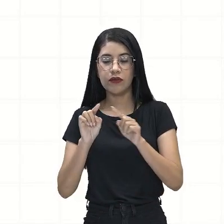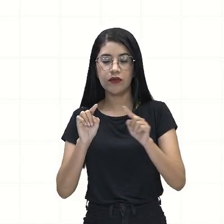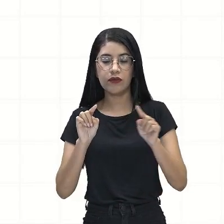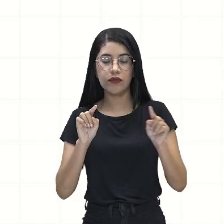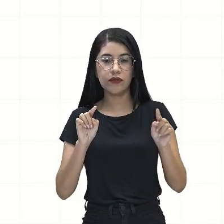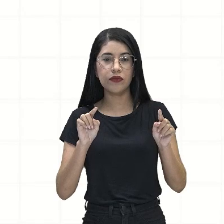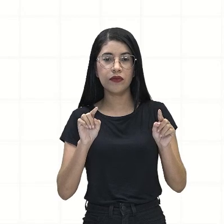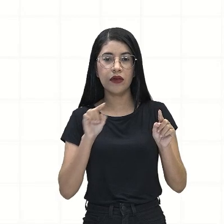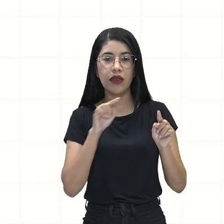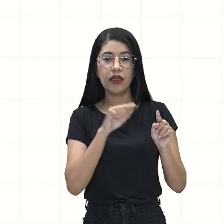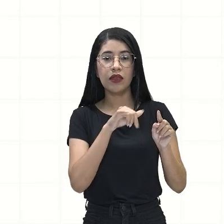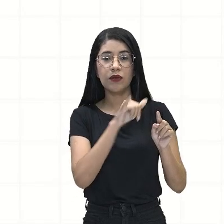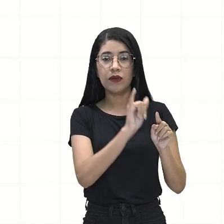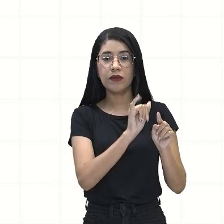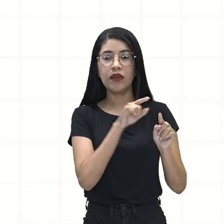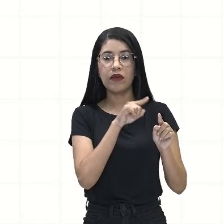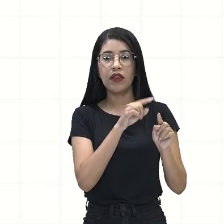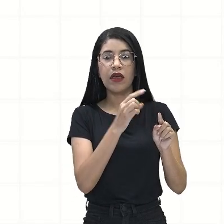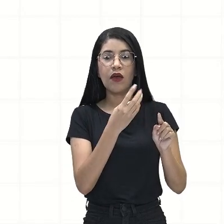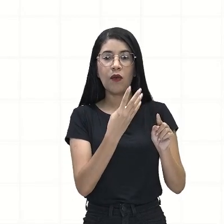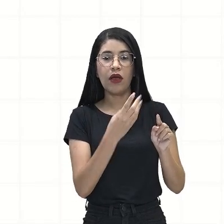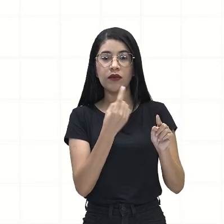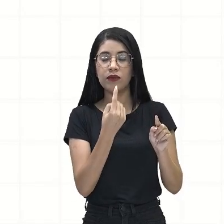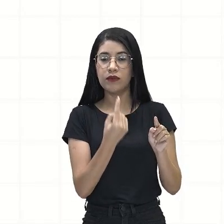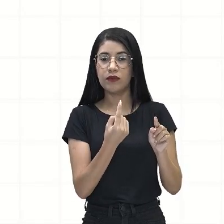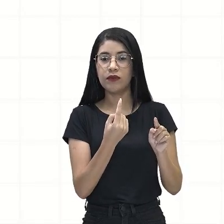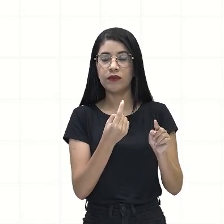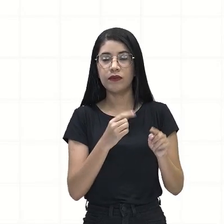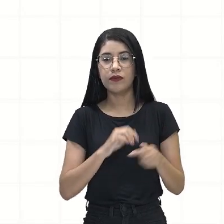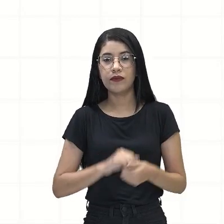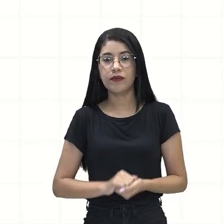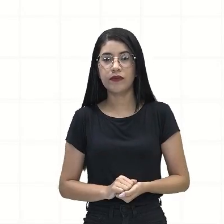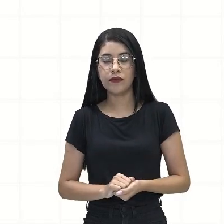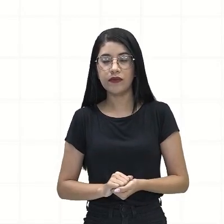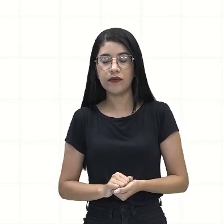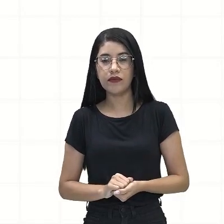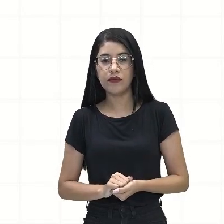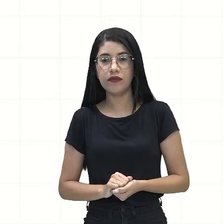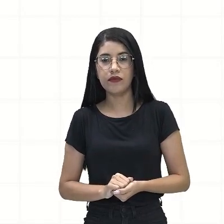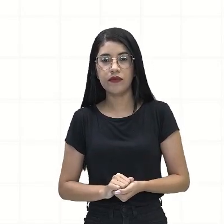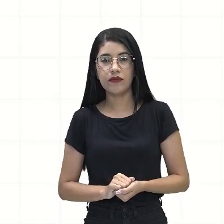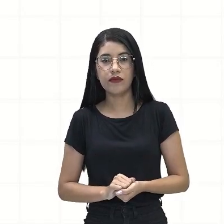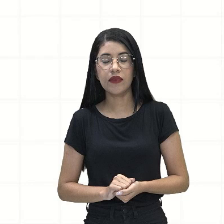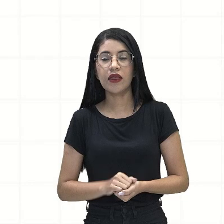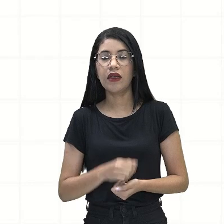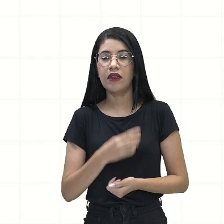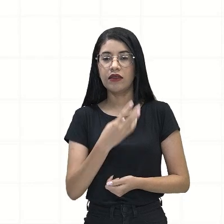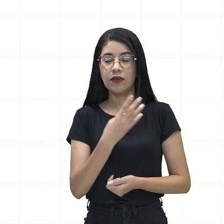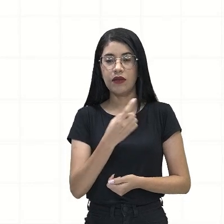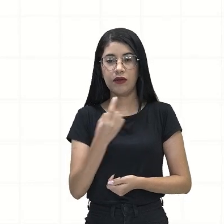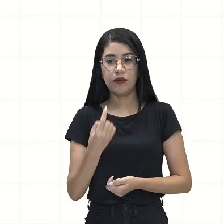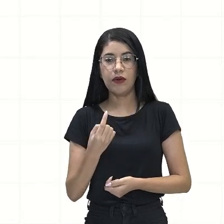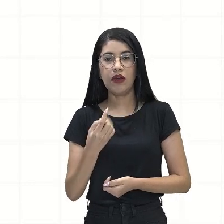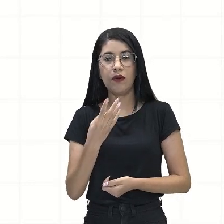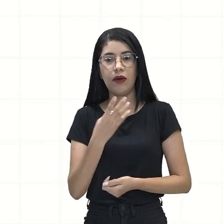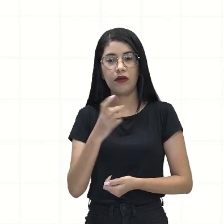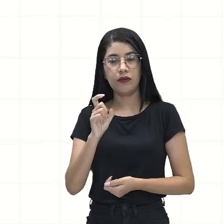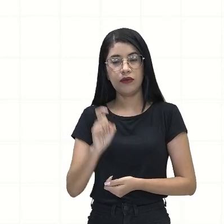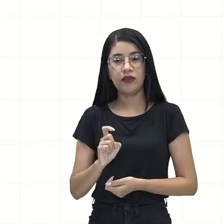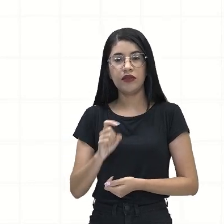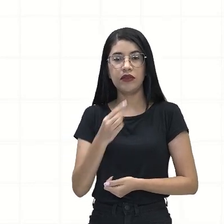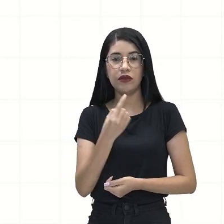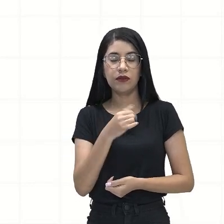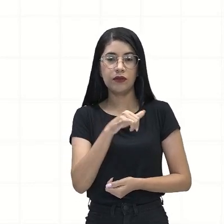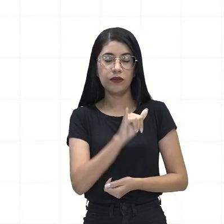o Y, vai ser o 1 do Y. Então, muito importante você saber destacar quem é o ponto. Então, tá aqui, ó, o ponto